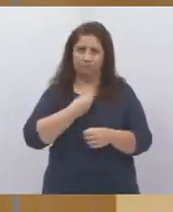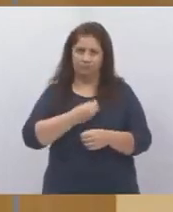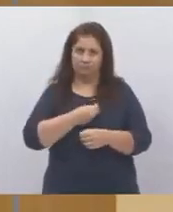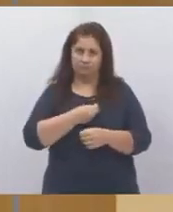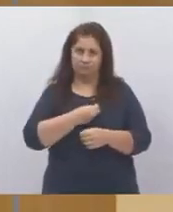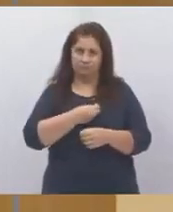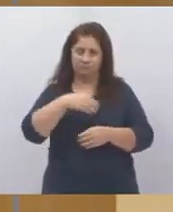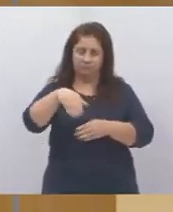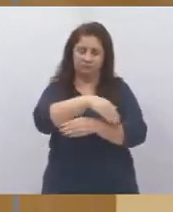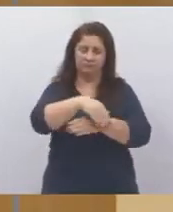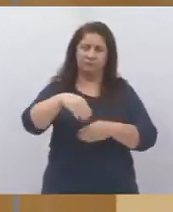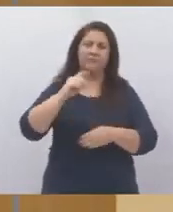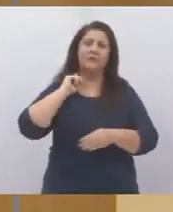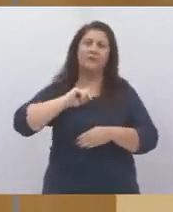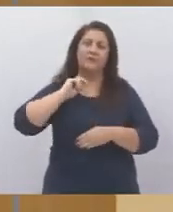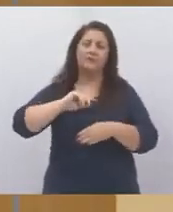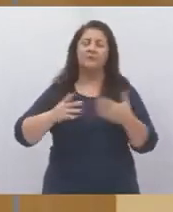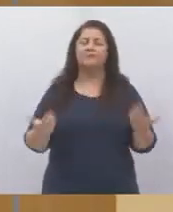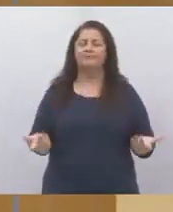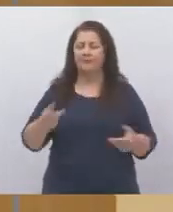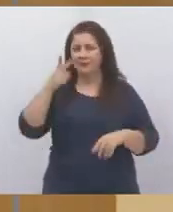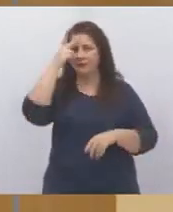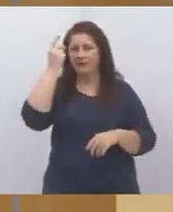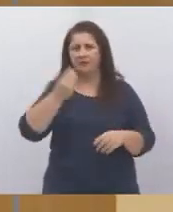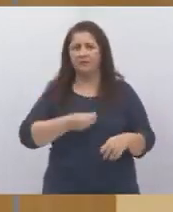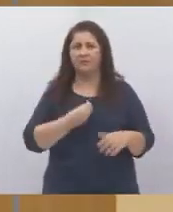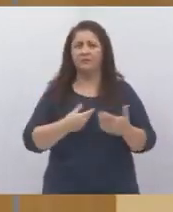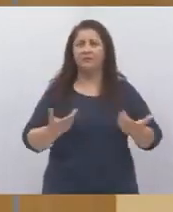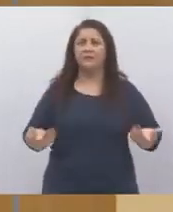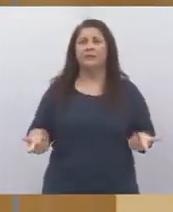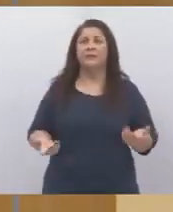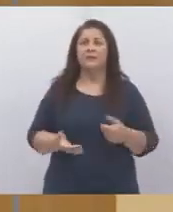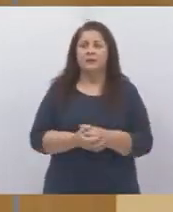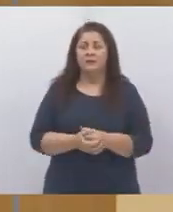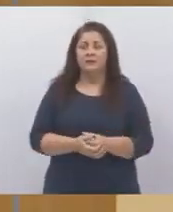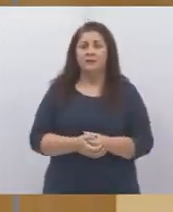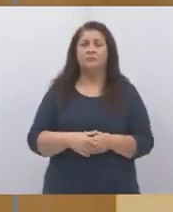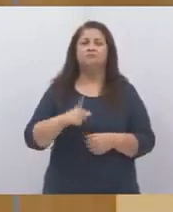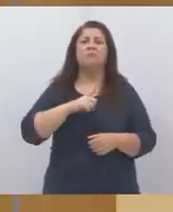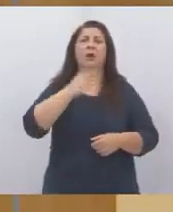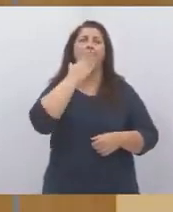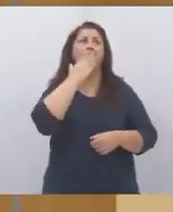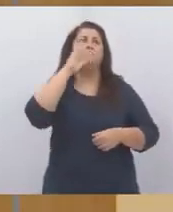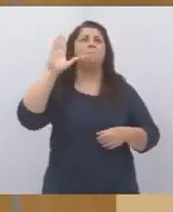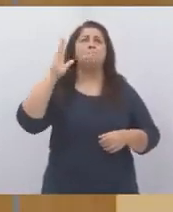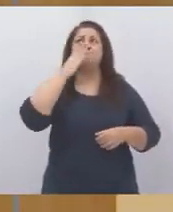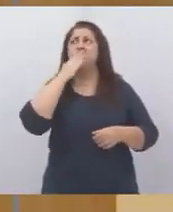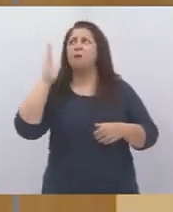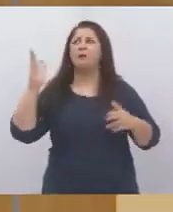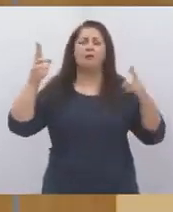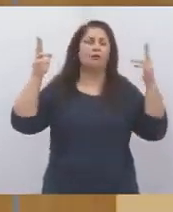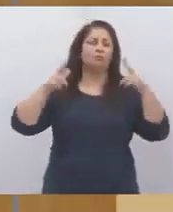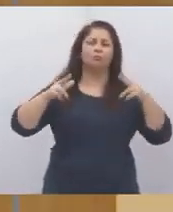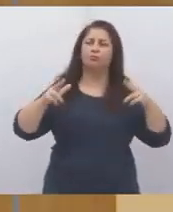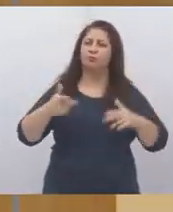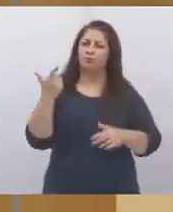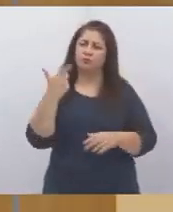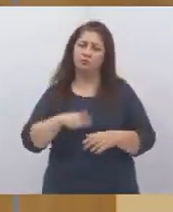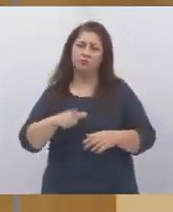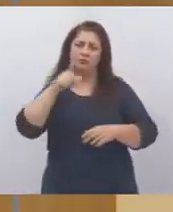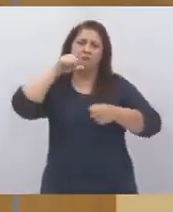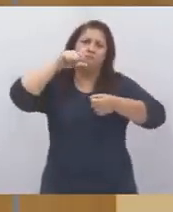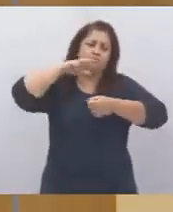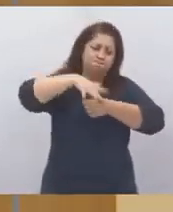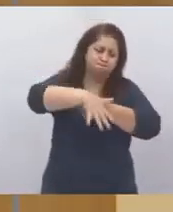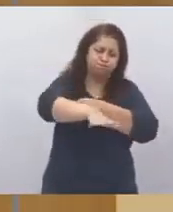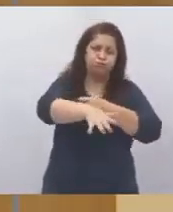enfrentar em cheio esse ano os moradores lá tinham a promessa de que nunca mais a veria encher na